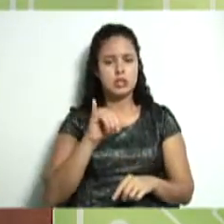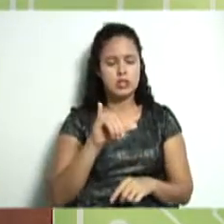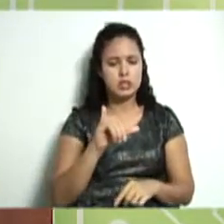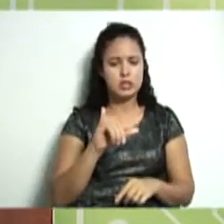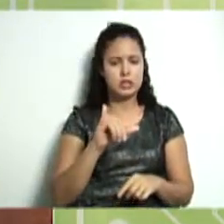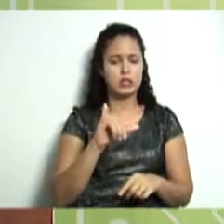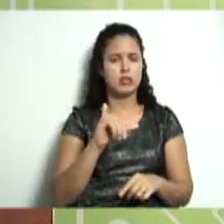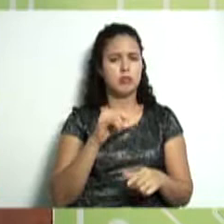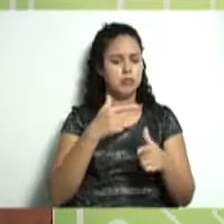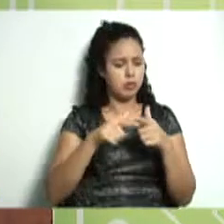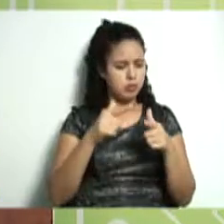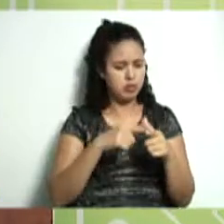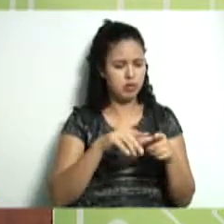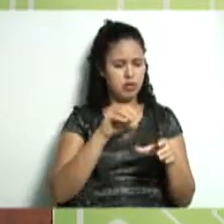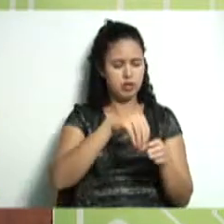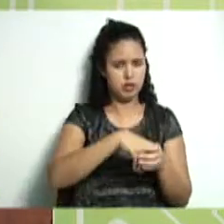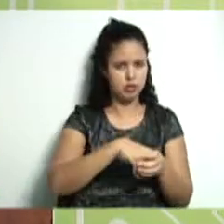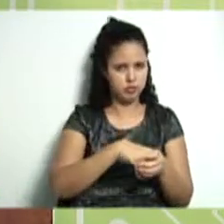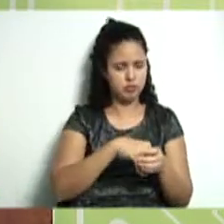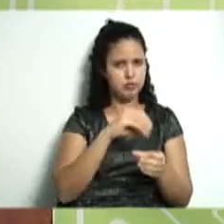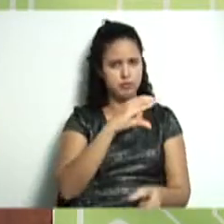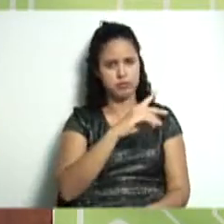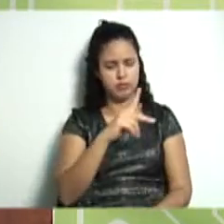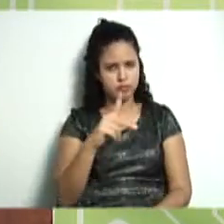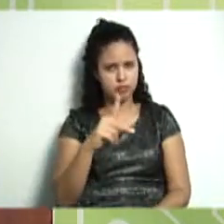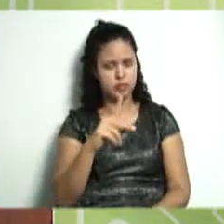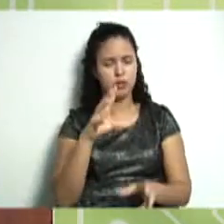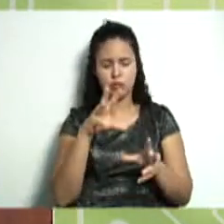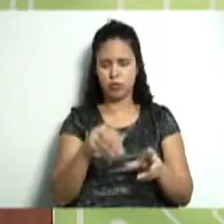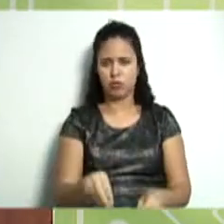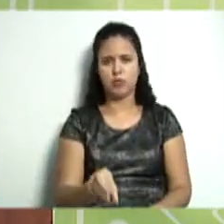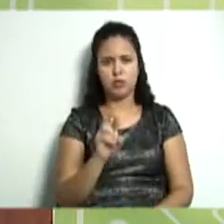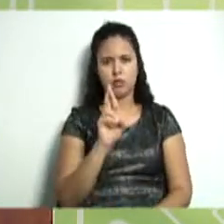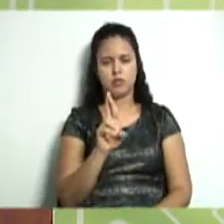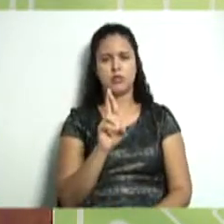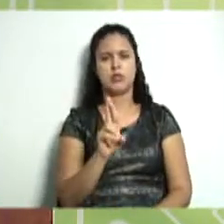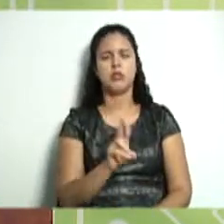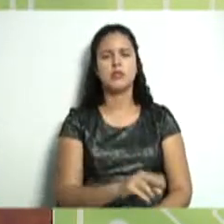fracasso, o fracasso também foi de todos, também é compartilhado, ok?